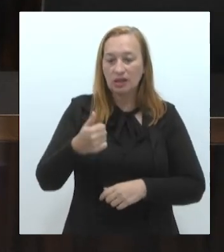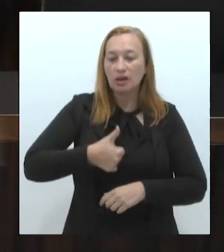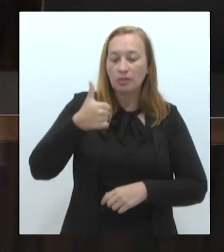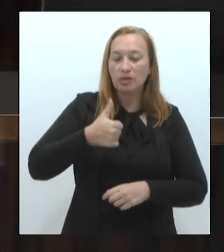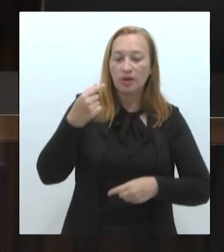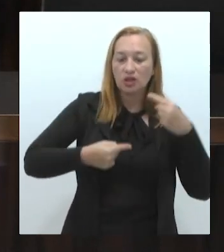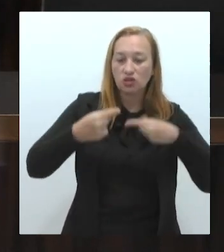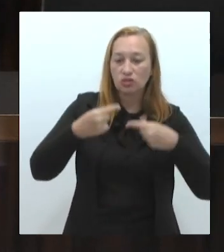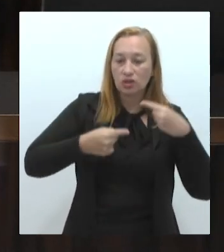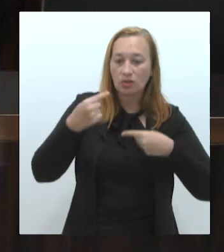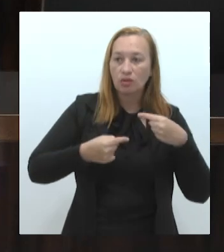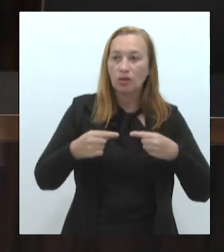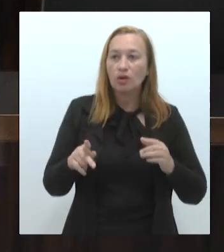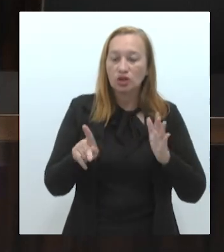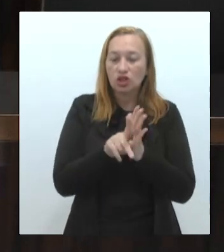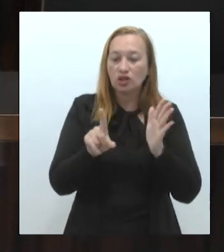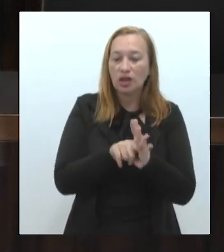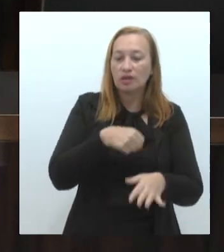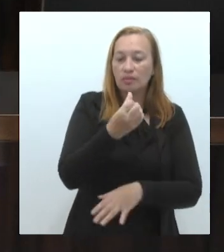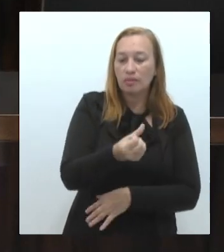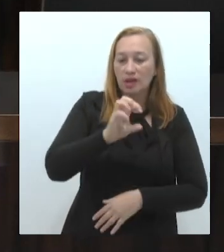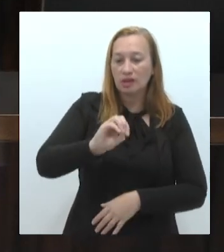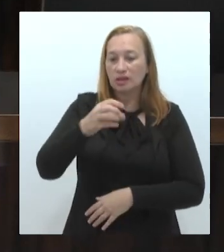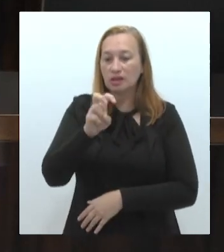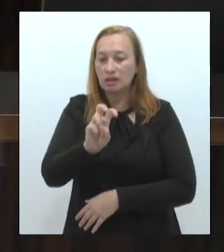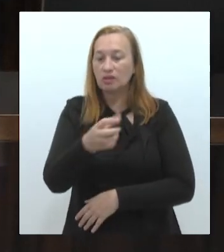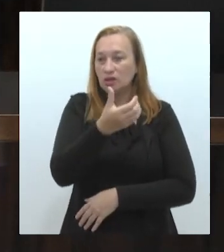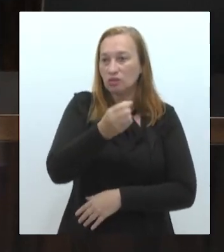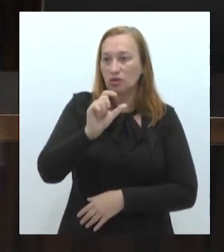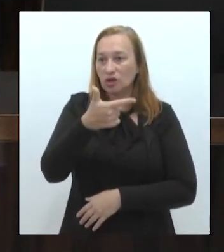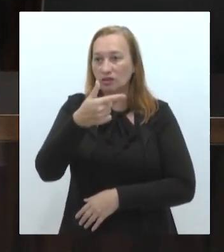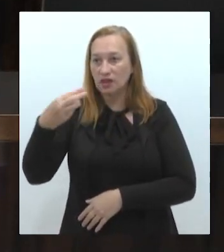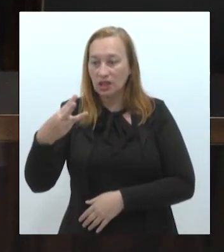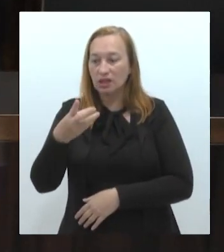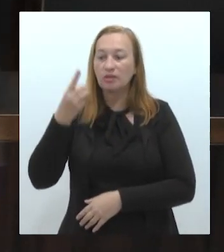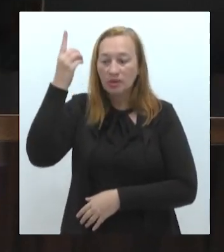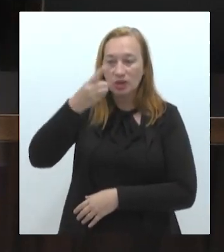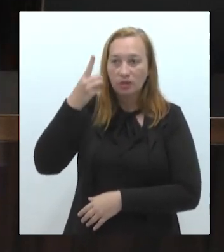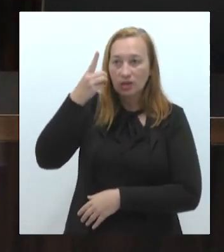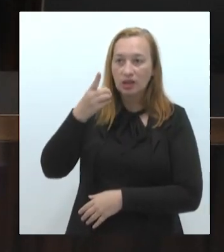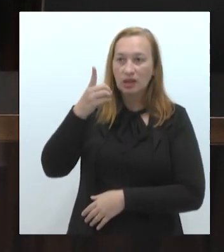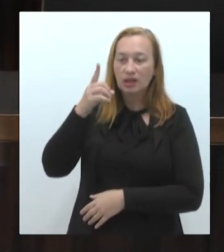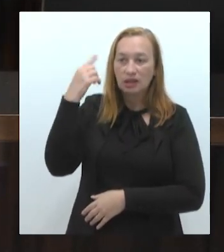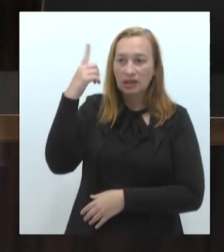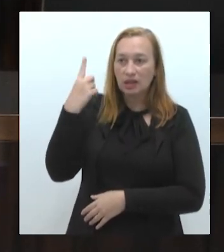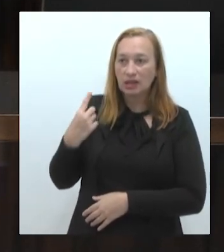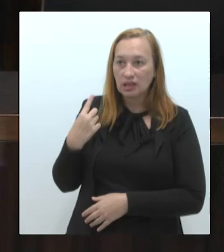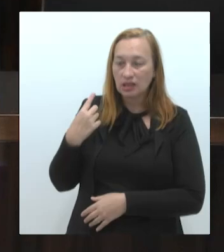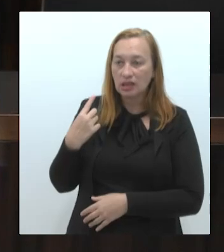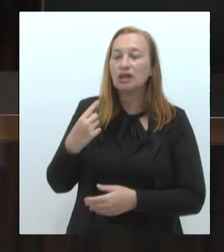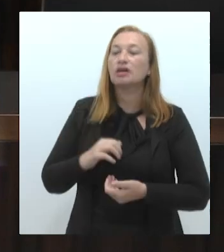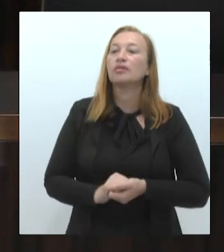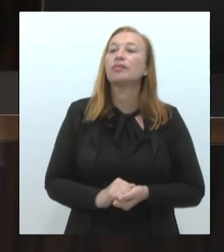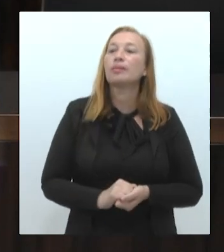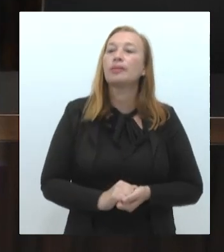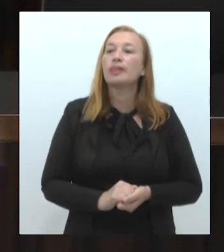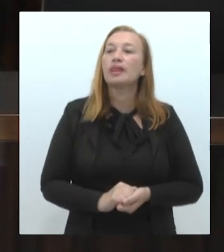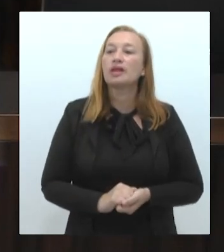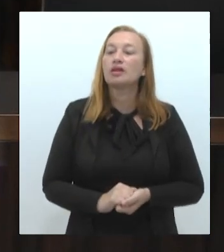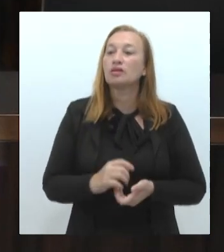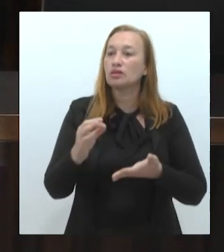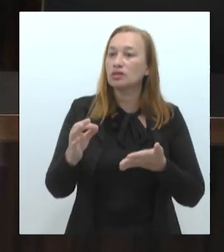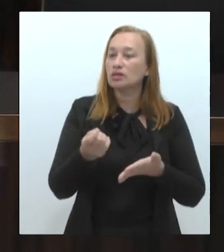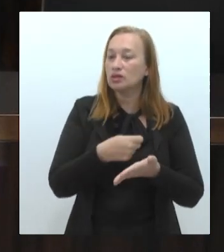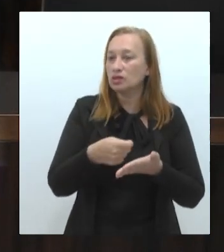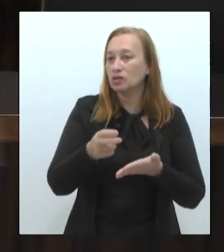primeira discussão, projeto de lei número 605 de 23, de autoria da deputada Dani Monteiro, que escreve